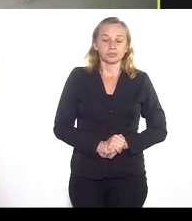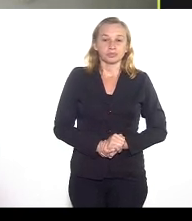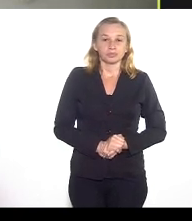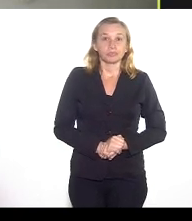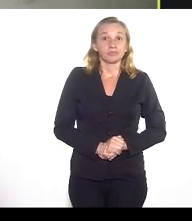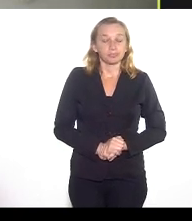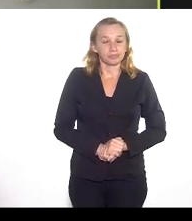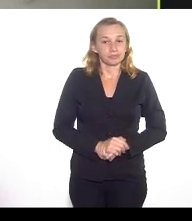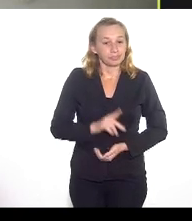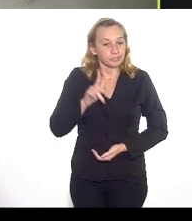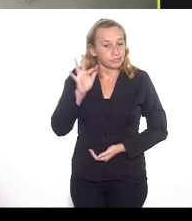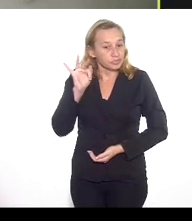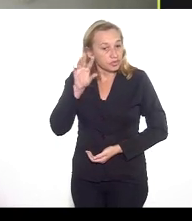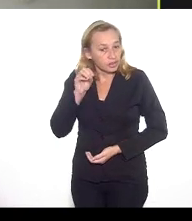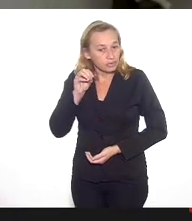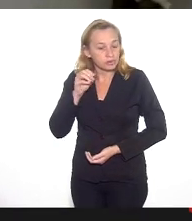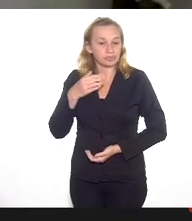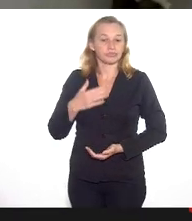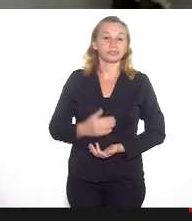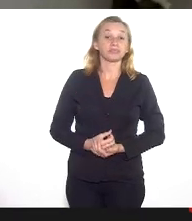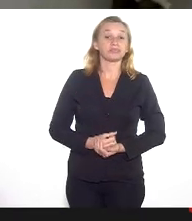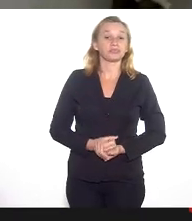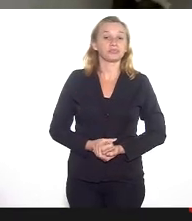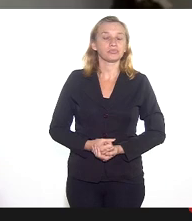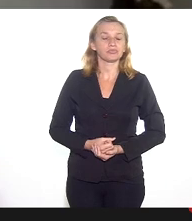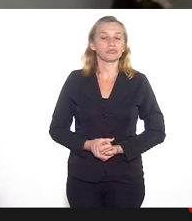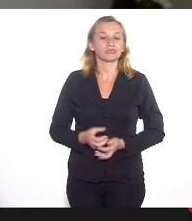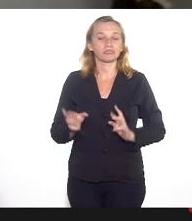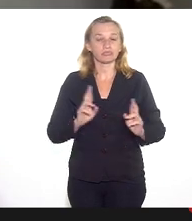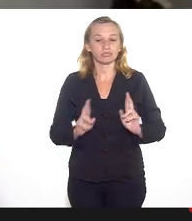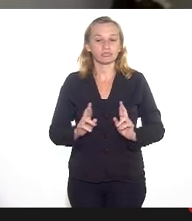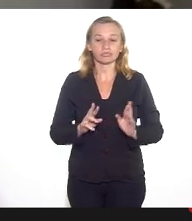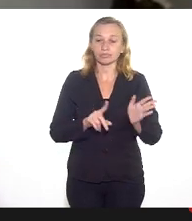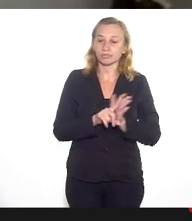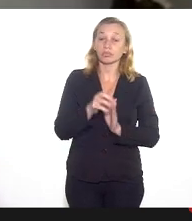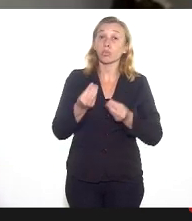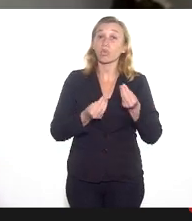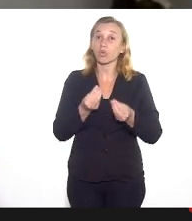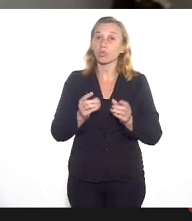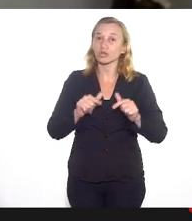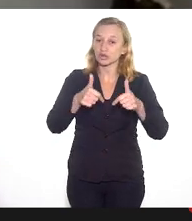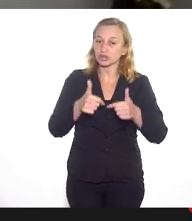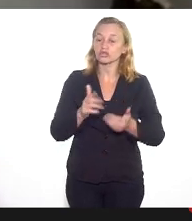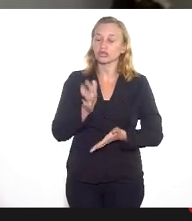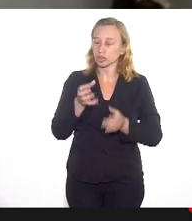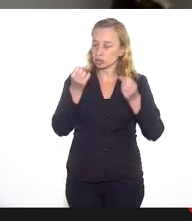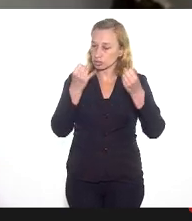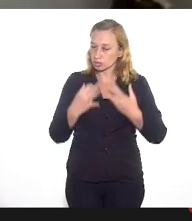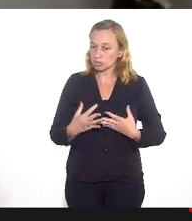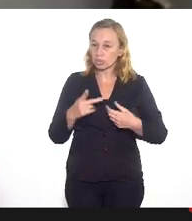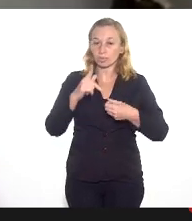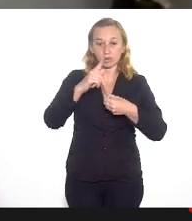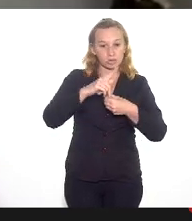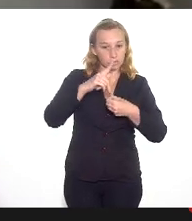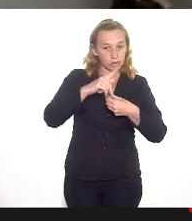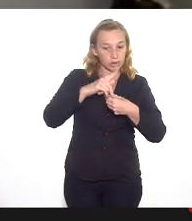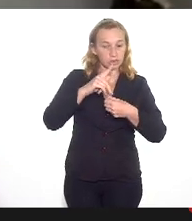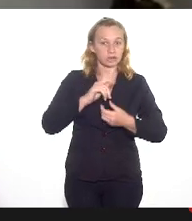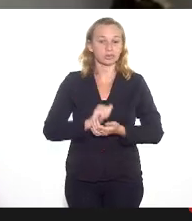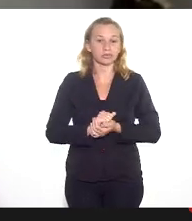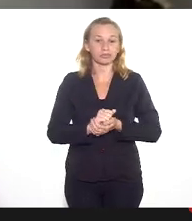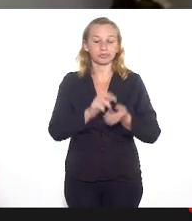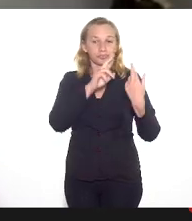Pois não, Flávio. Em relação a essa pergunta, como é que funciona? Né? Como a gente já explicou, a Petrobras ela